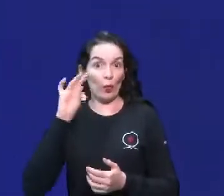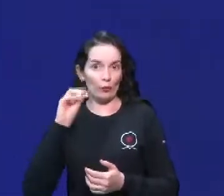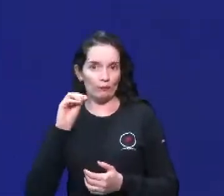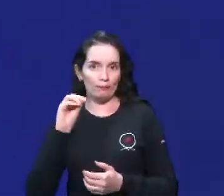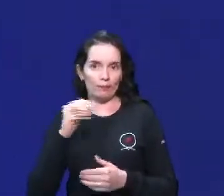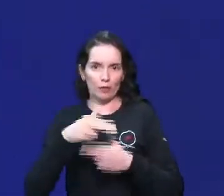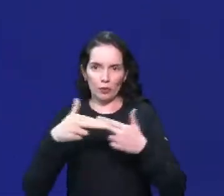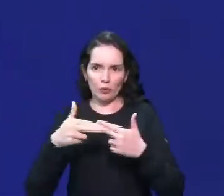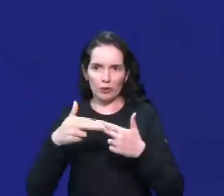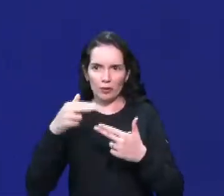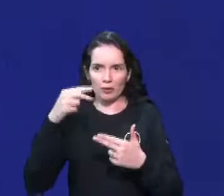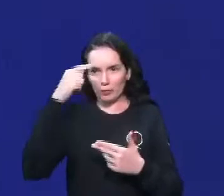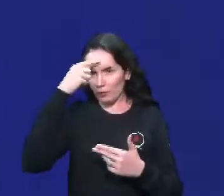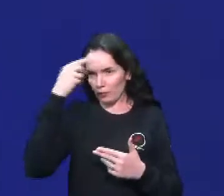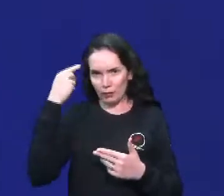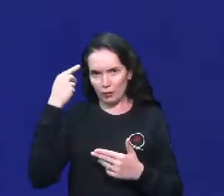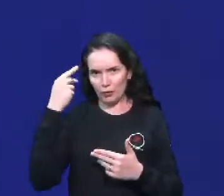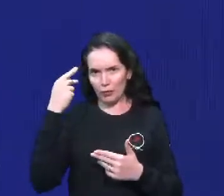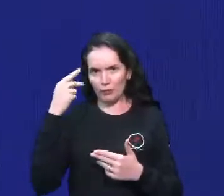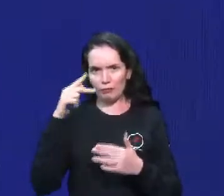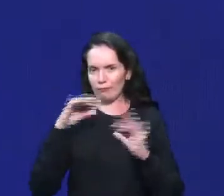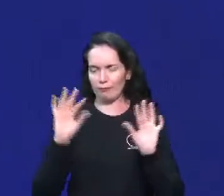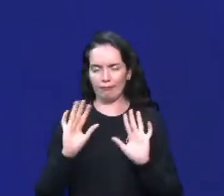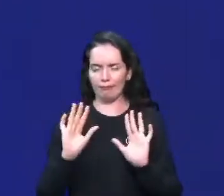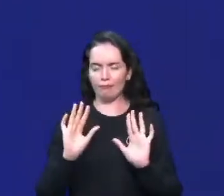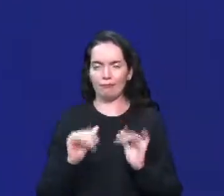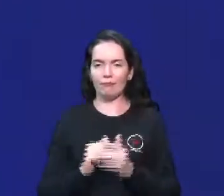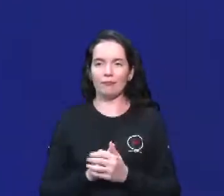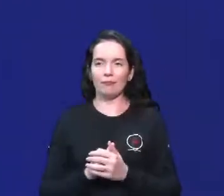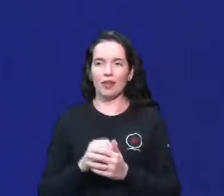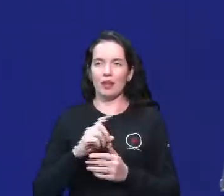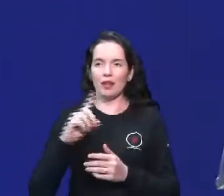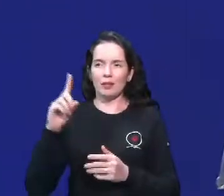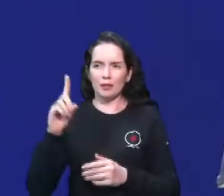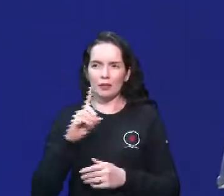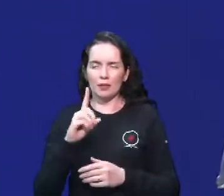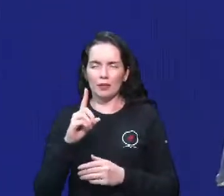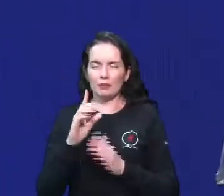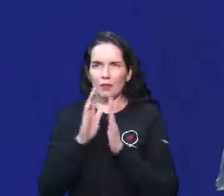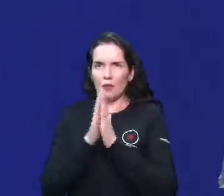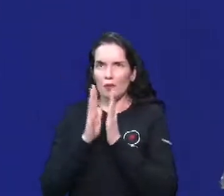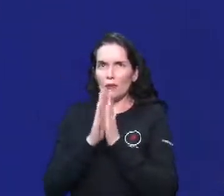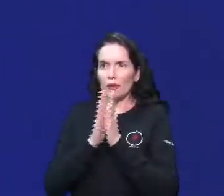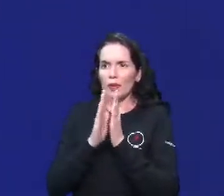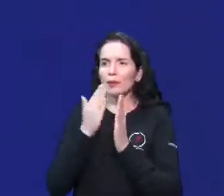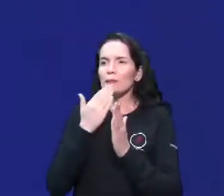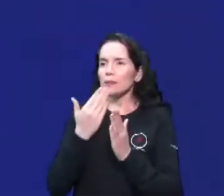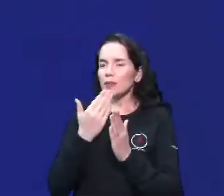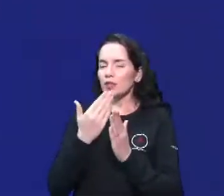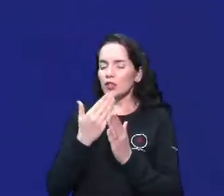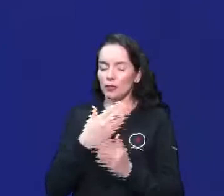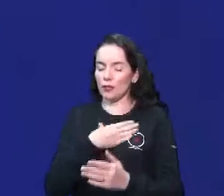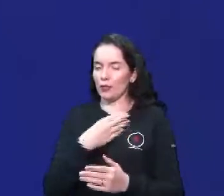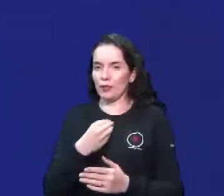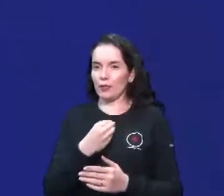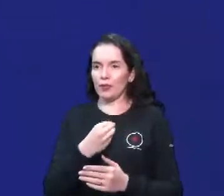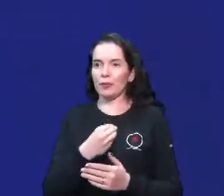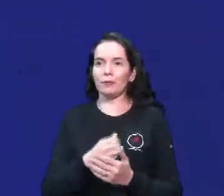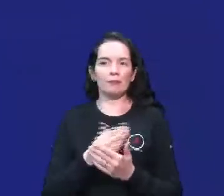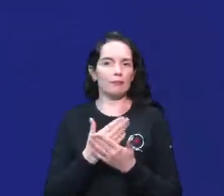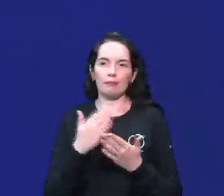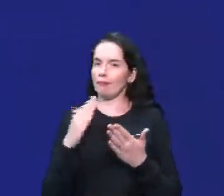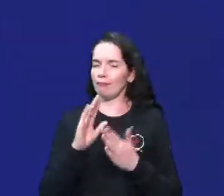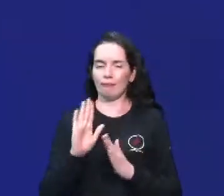nada, mas olha o que Deus fez. Você não encontra ela fazendo nenhuma oração para pedir mais nenhum filho, porque Deus deu o que ela mais